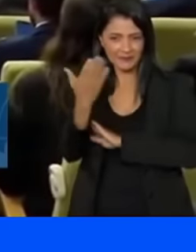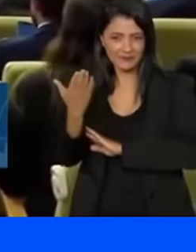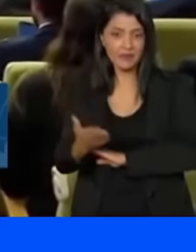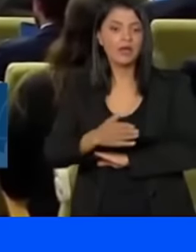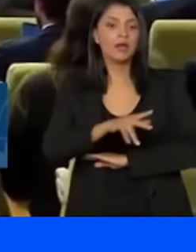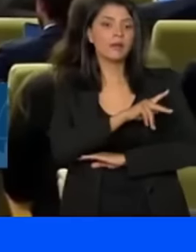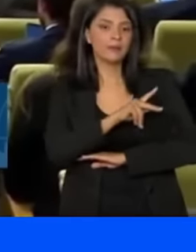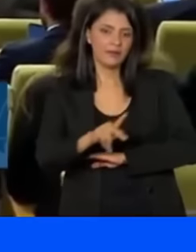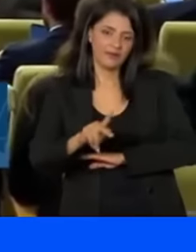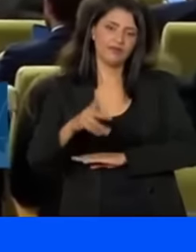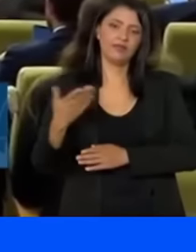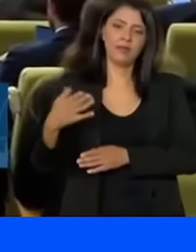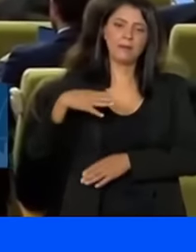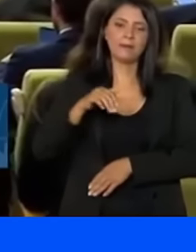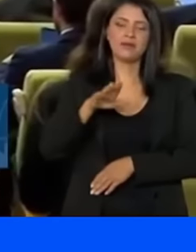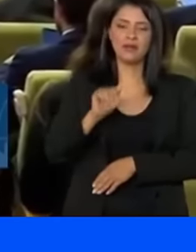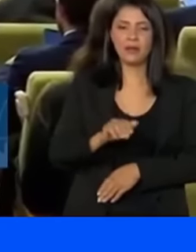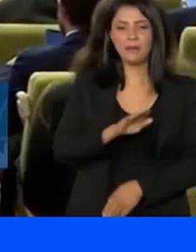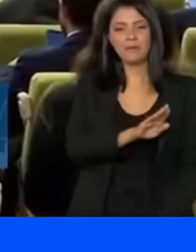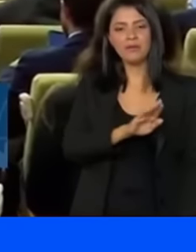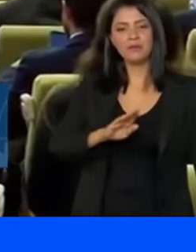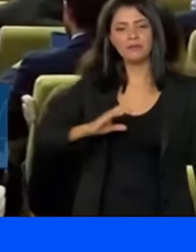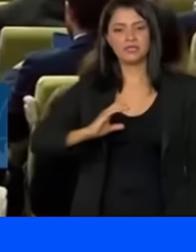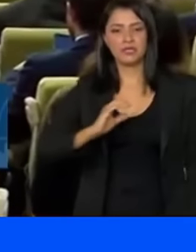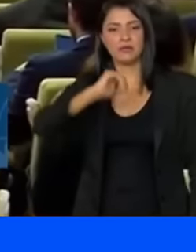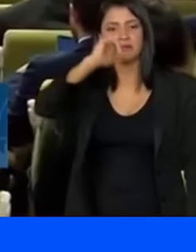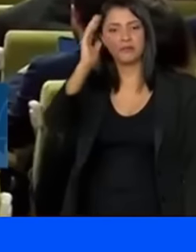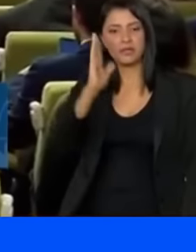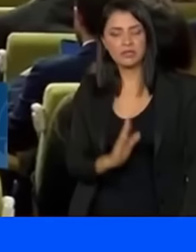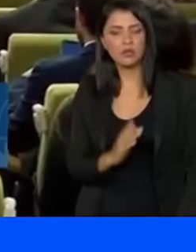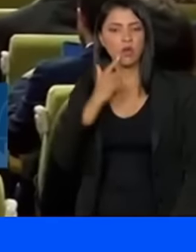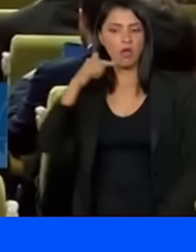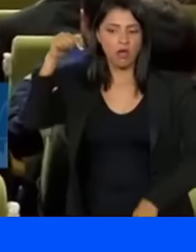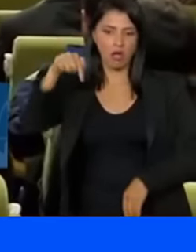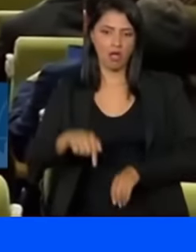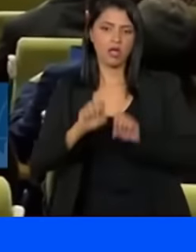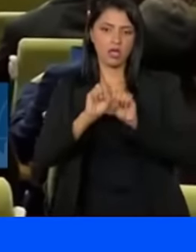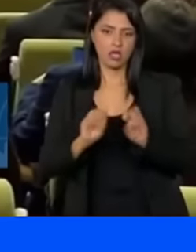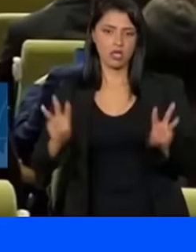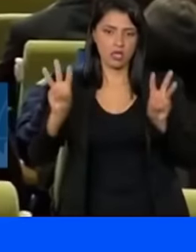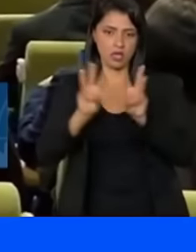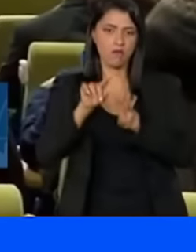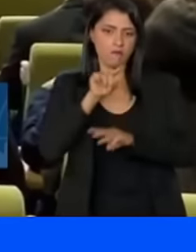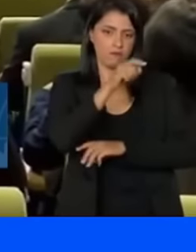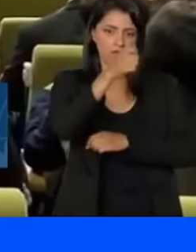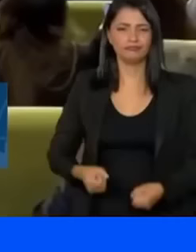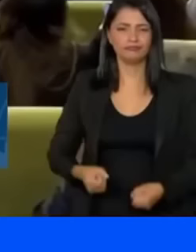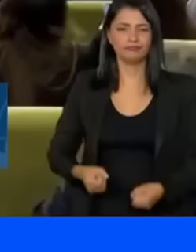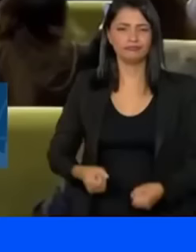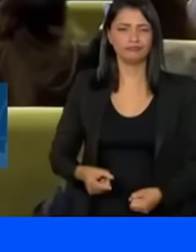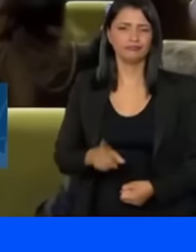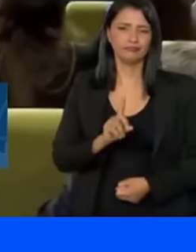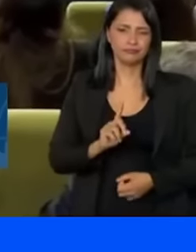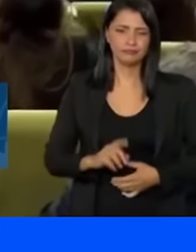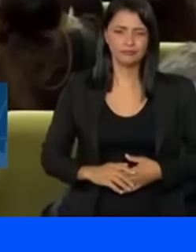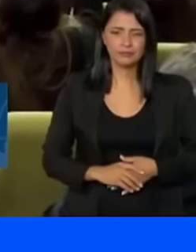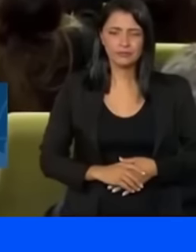Presidente, Mariana Chances, da BBC Brasil. Presidente, aqui na ONU, o senhor repetiu sobre a...